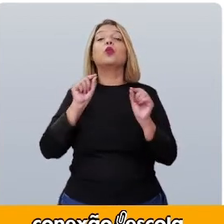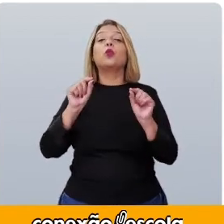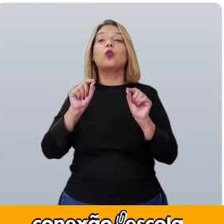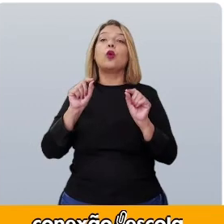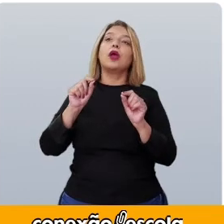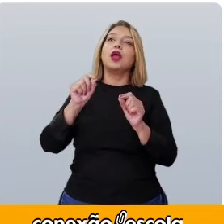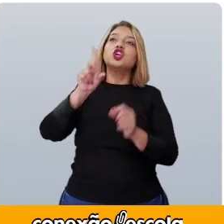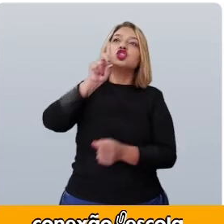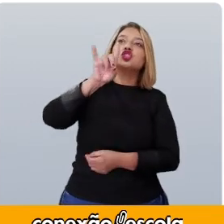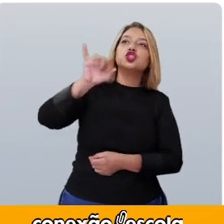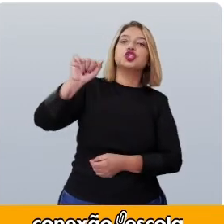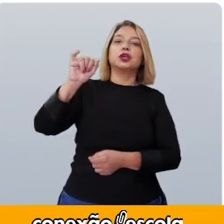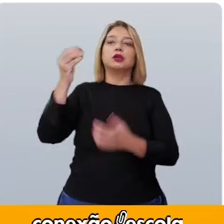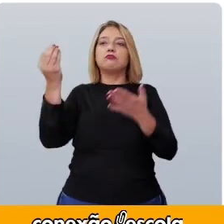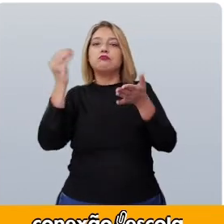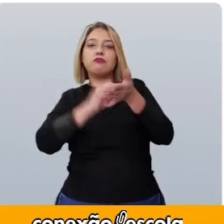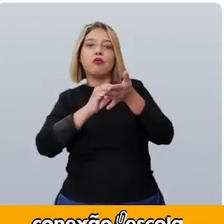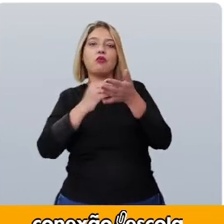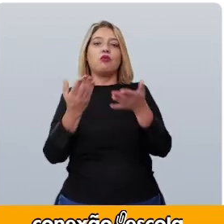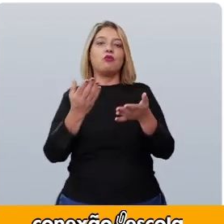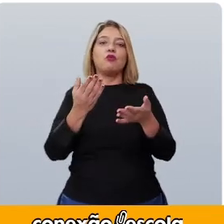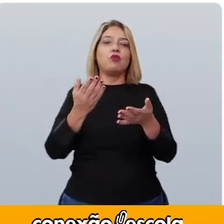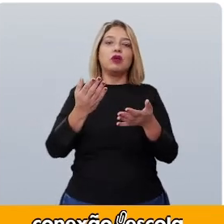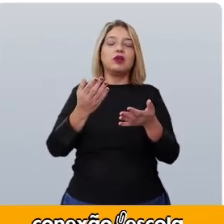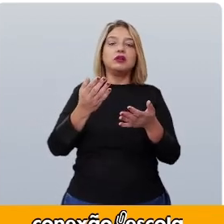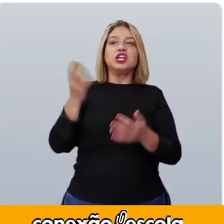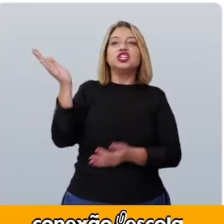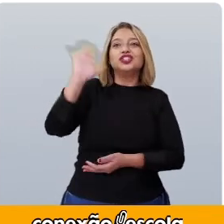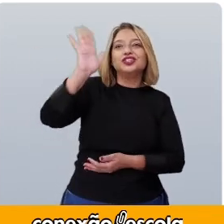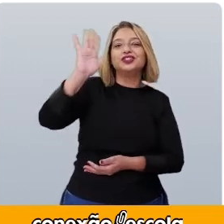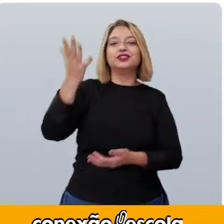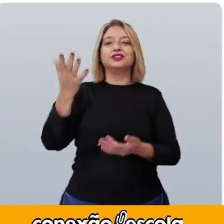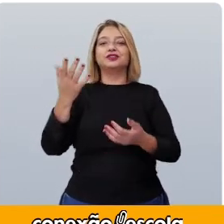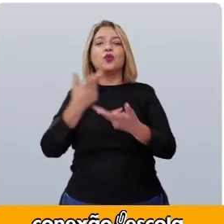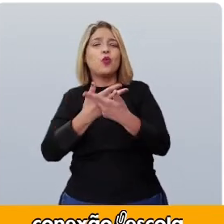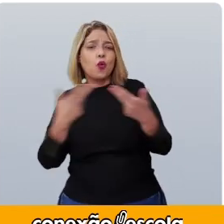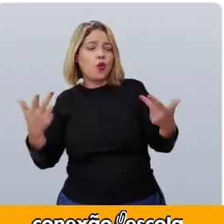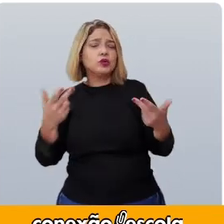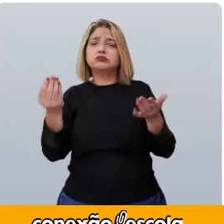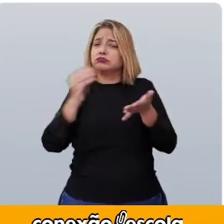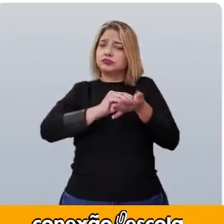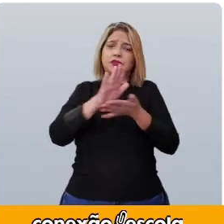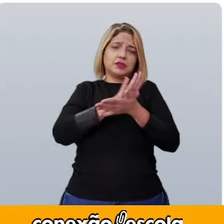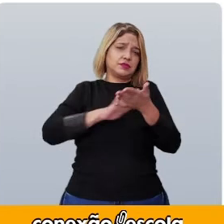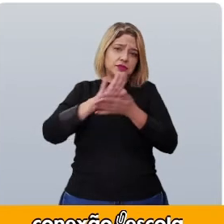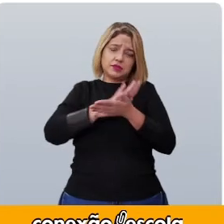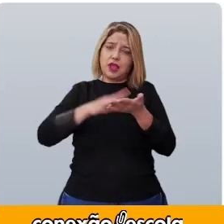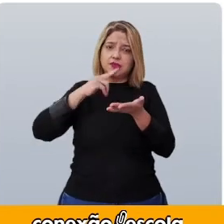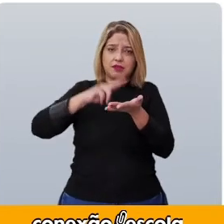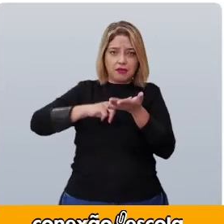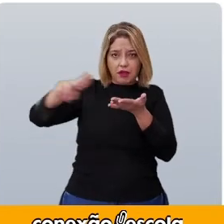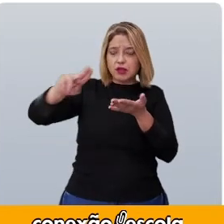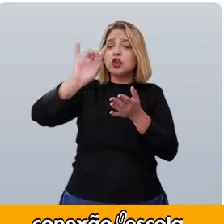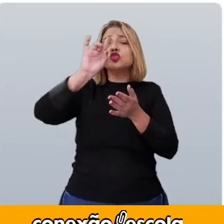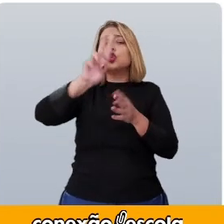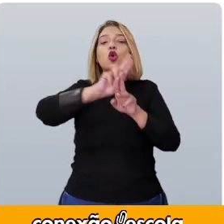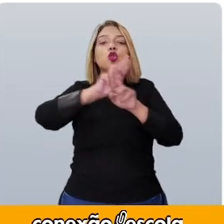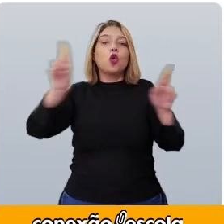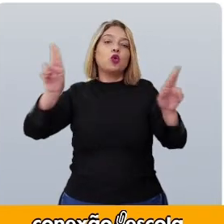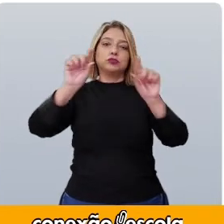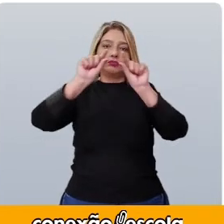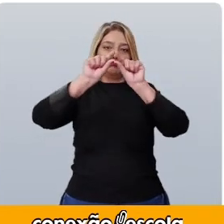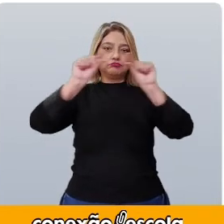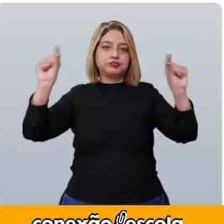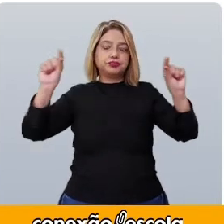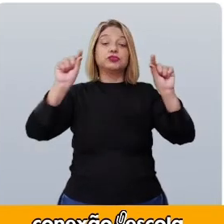local e data, nenhum vocativo, nenhuma despedida. É uma carta que tem por vocativo o próprio nome. Pode